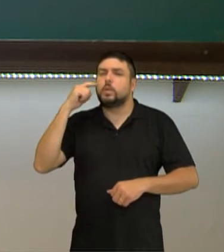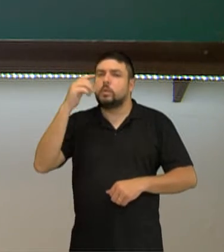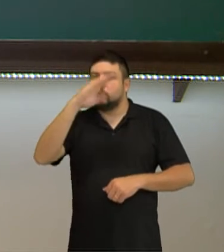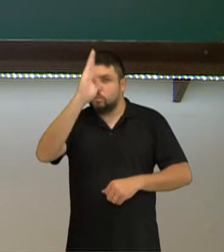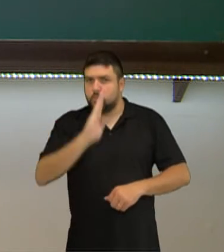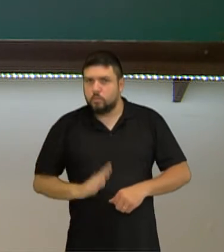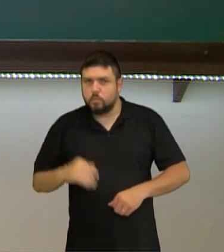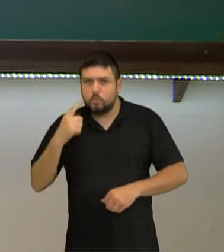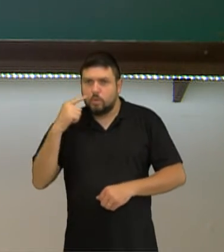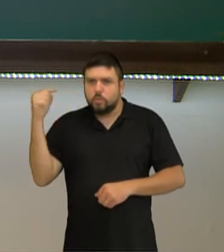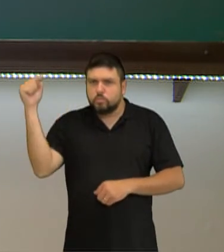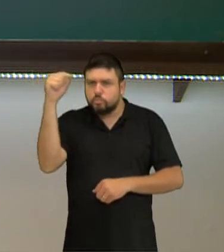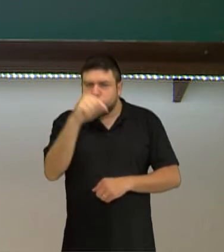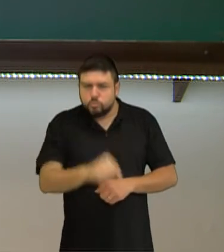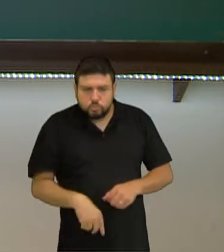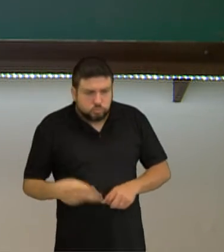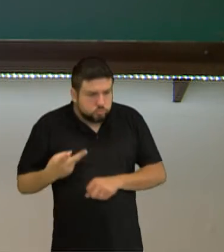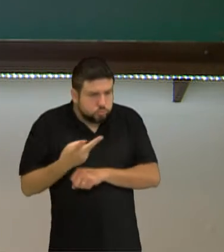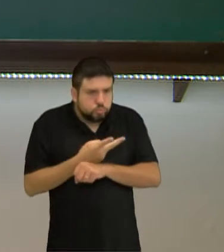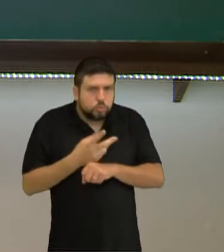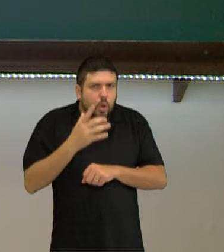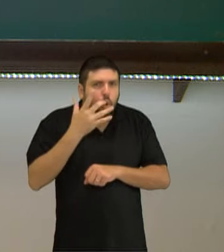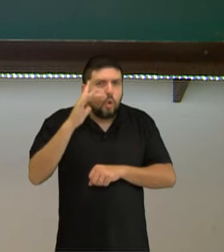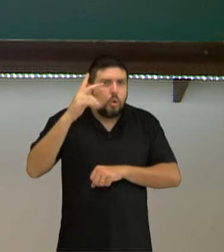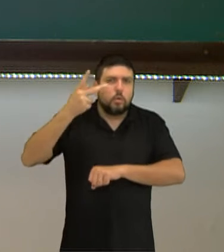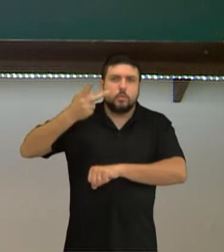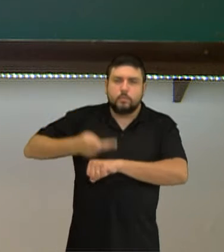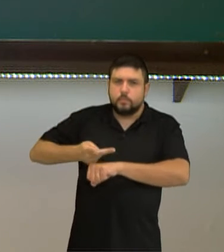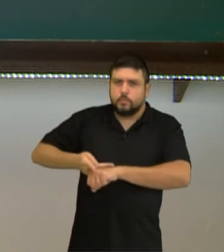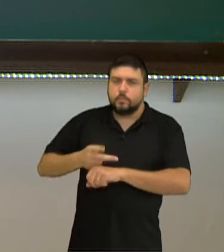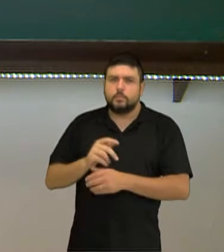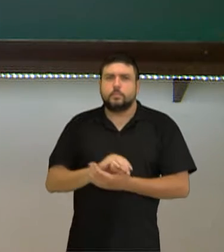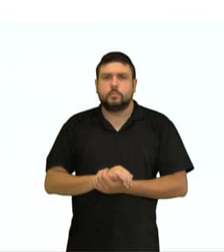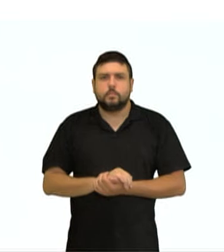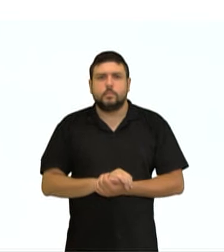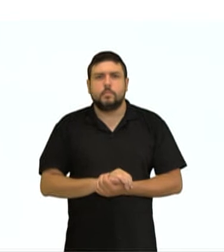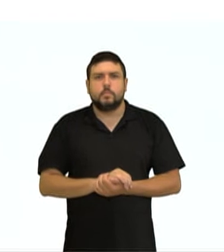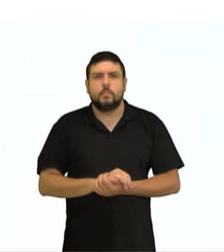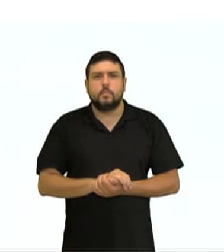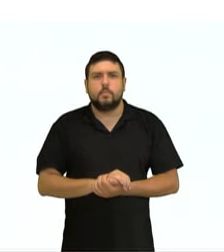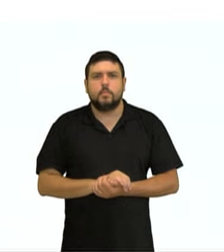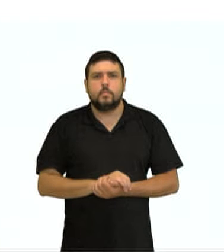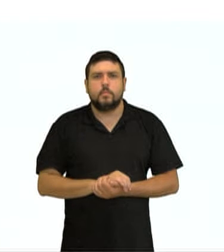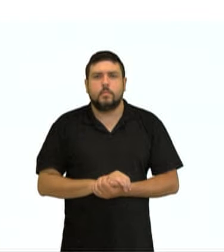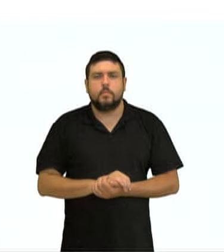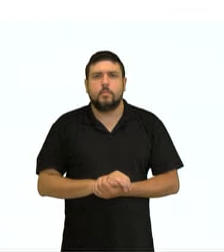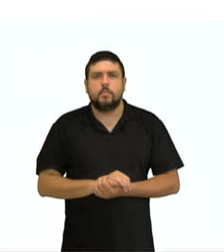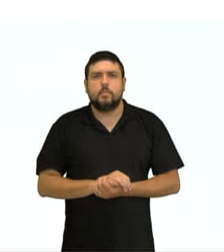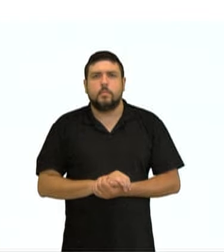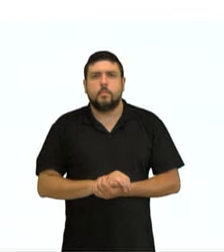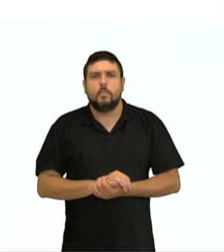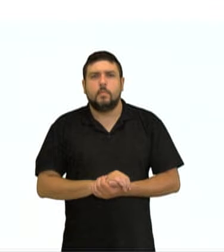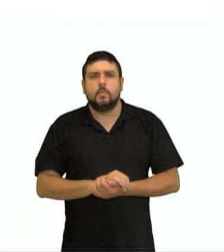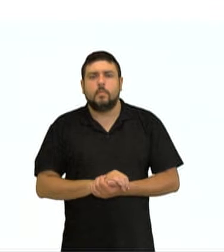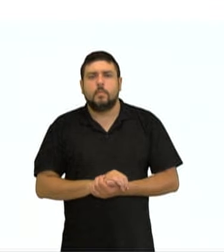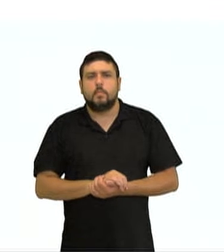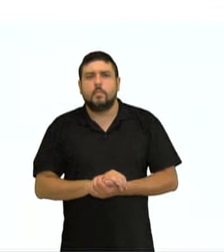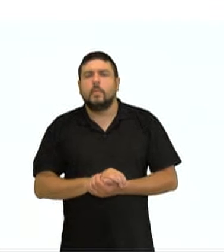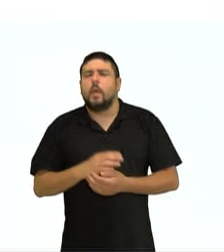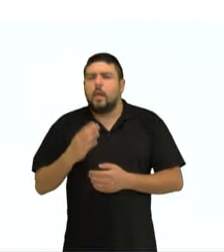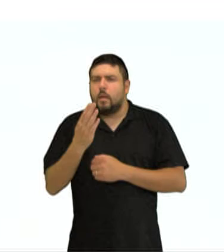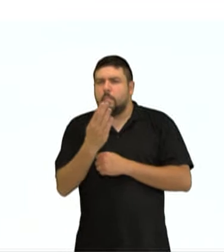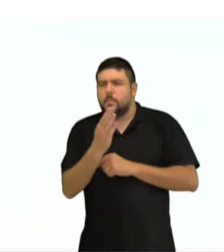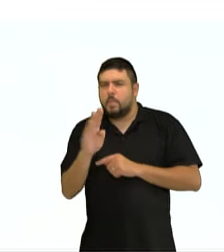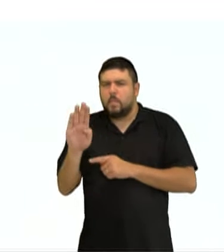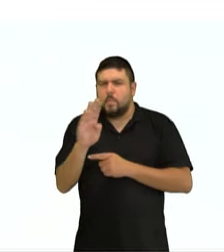colonização era ouro e prata. Beleza? Você considera que as bandeiras auxiliaram os portugueses